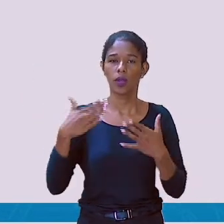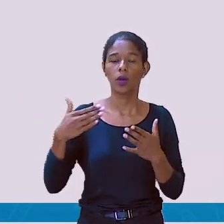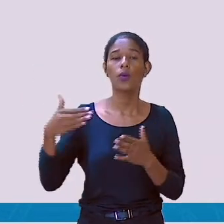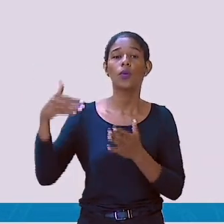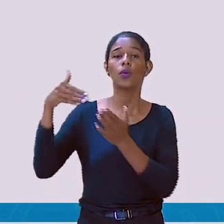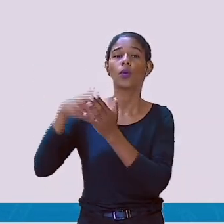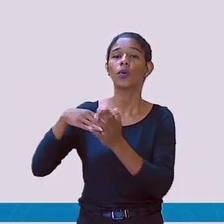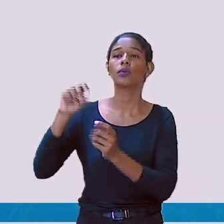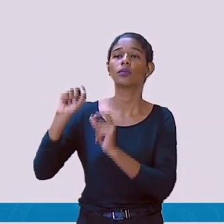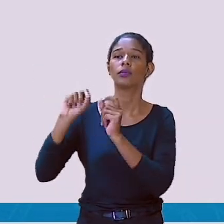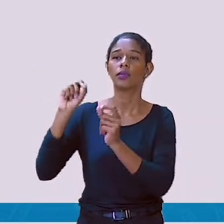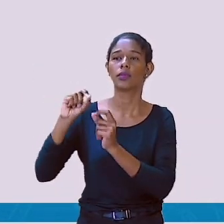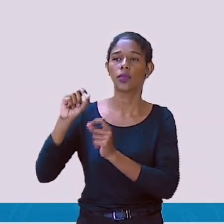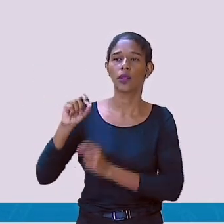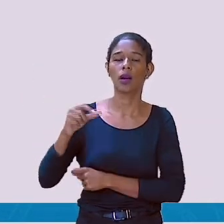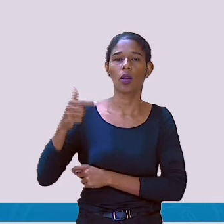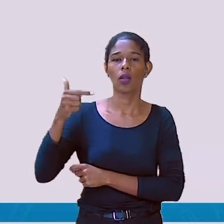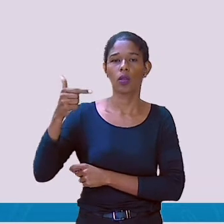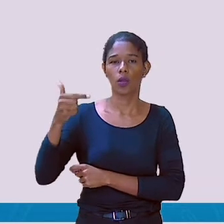2,5x.